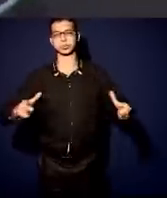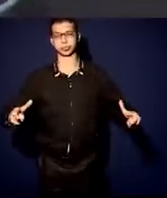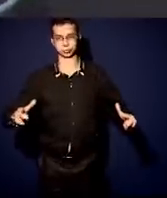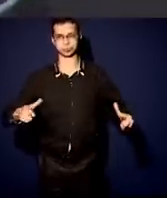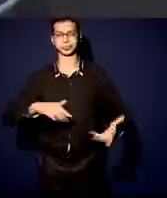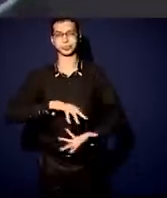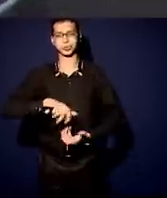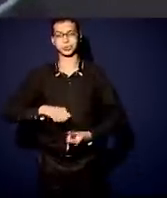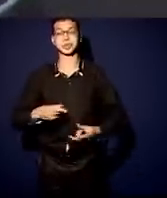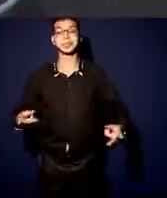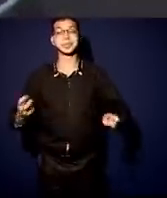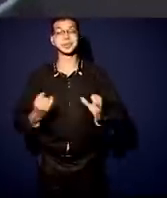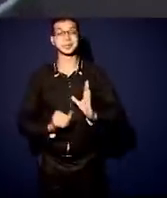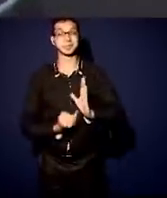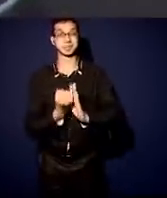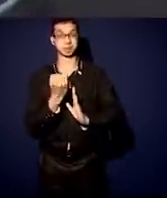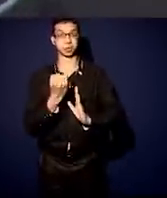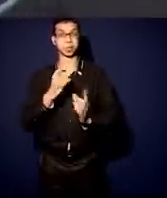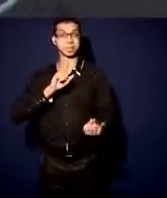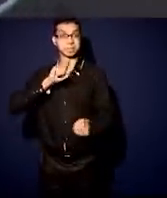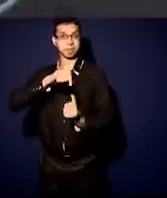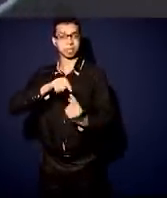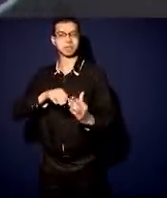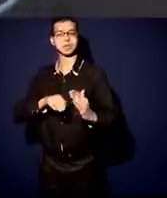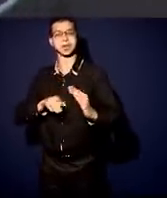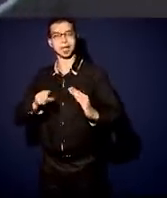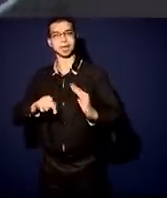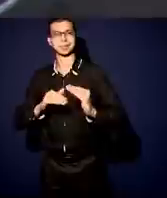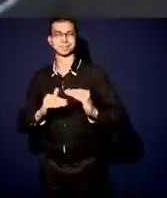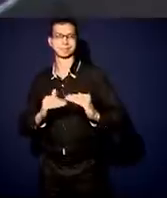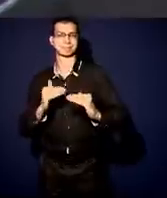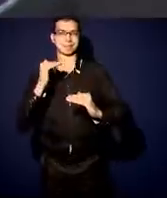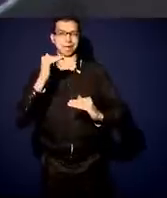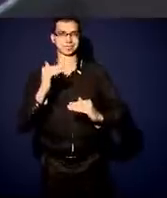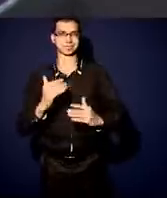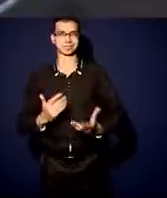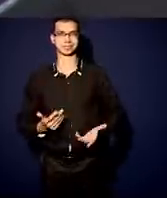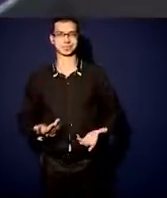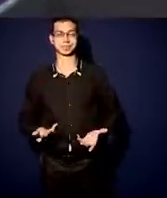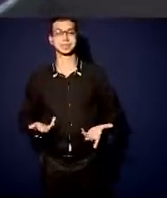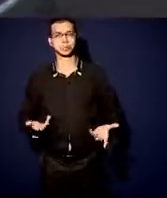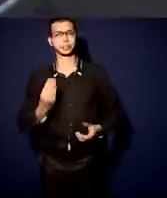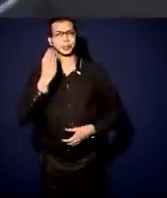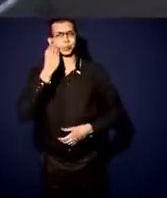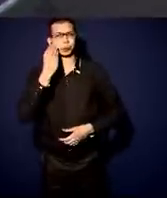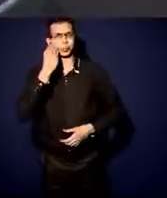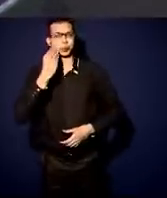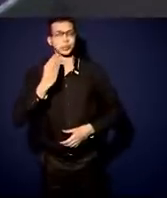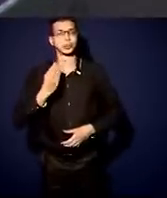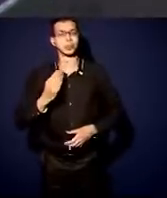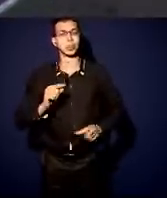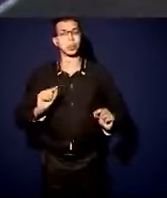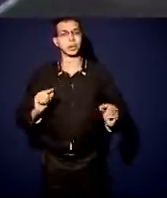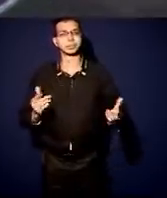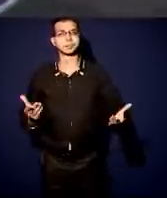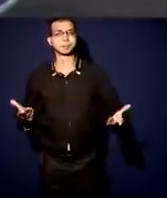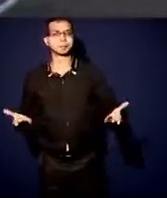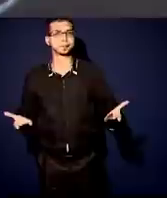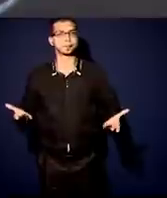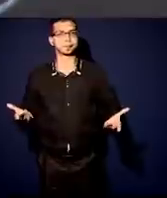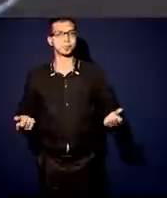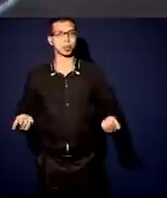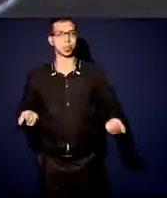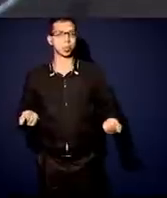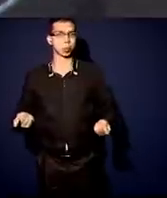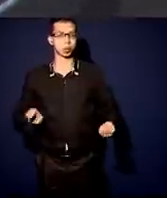acima da meta e tá ponderando a velocidade dessa convergência da inflação para meta o próprio Banco Central do